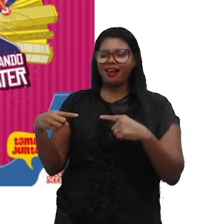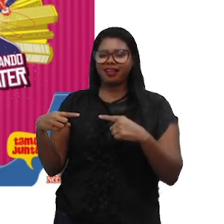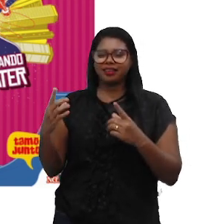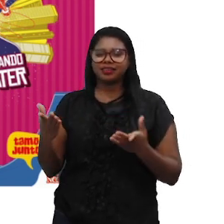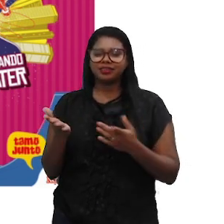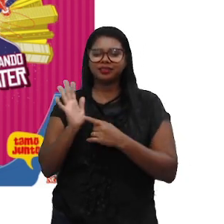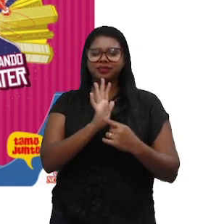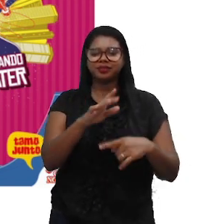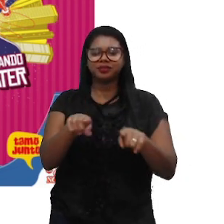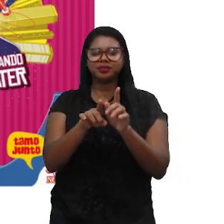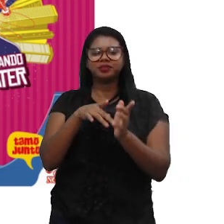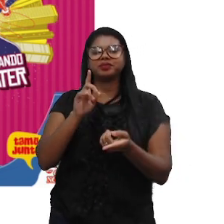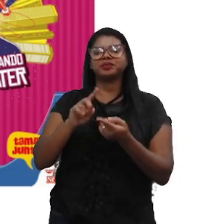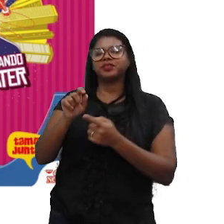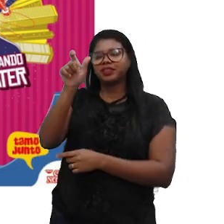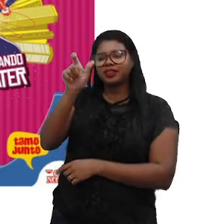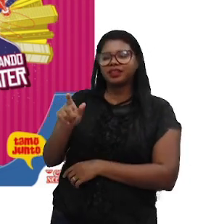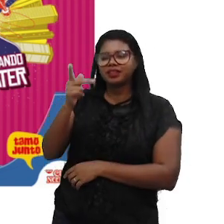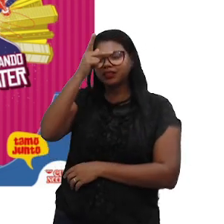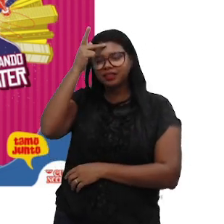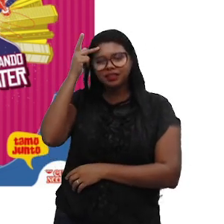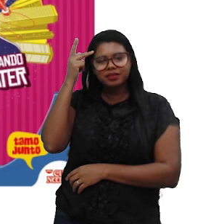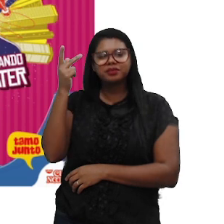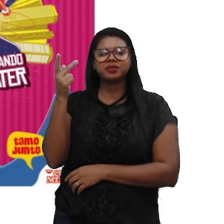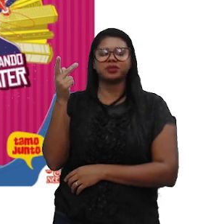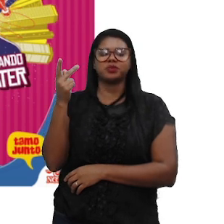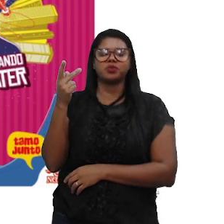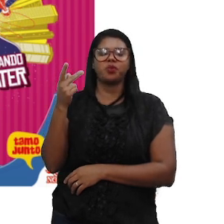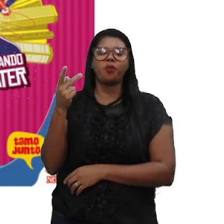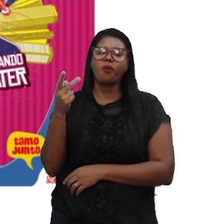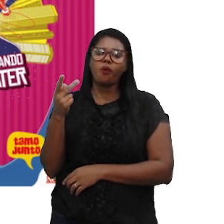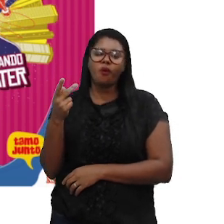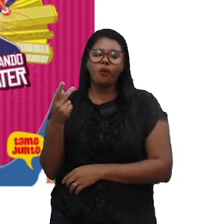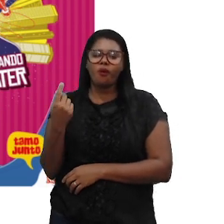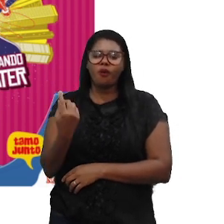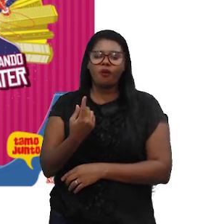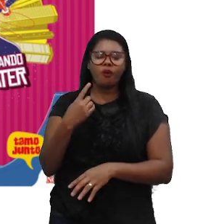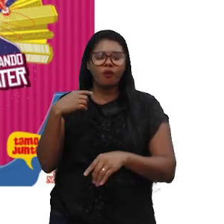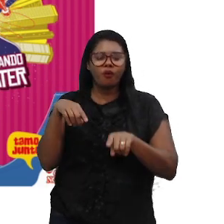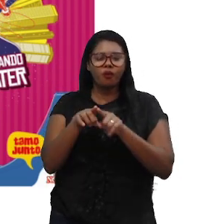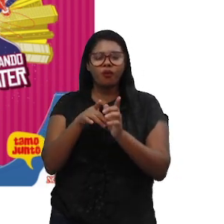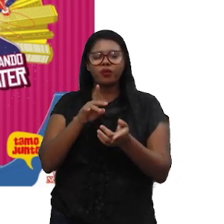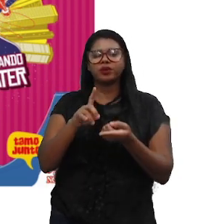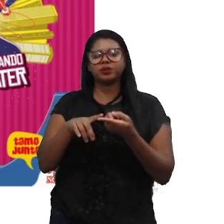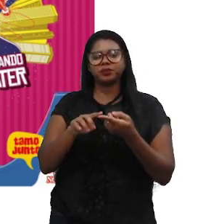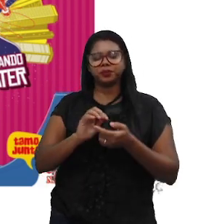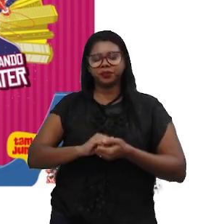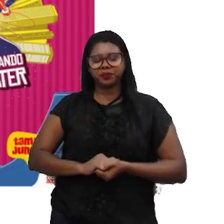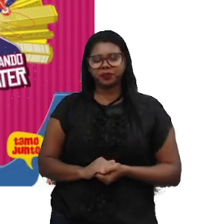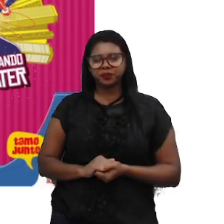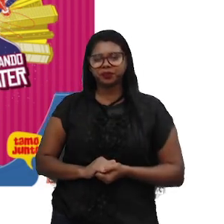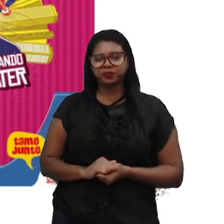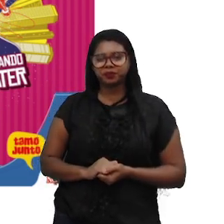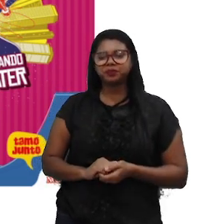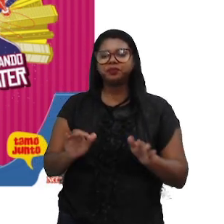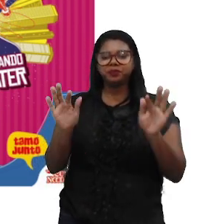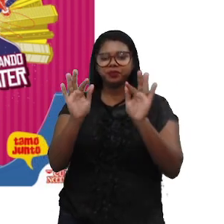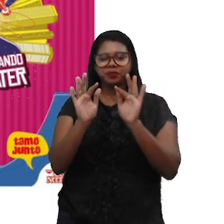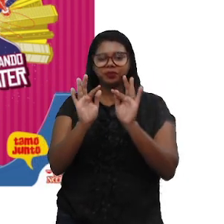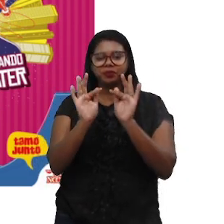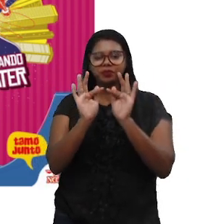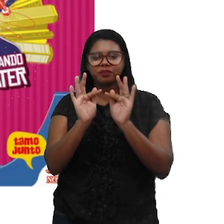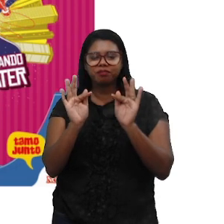né, esse cliente, esse usuário ou cliente em potencial. Então tem que ter essa função